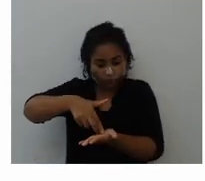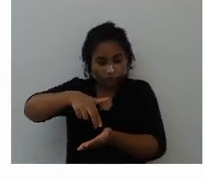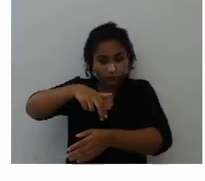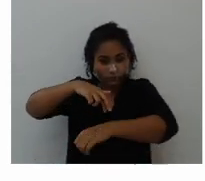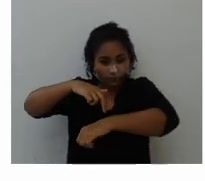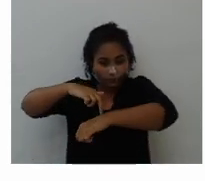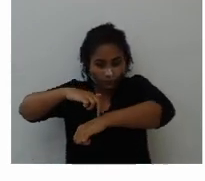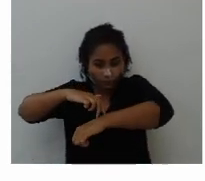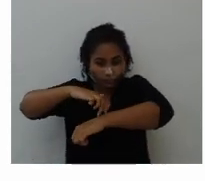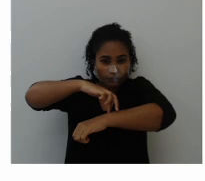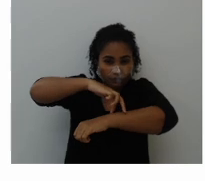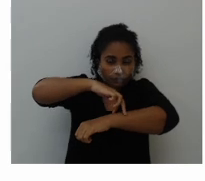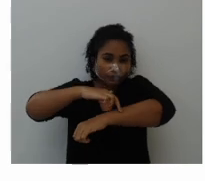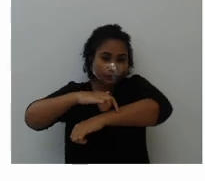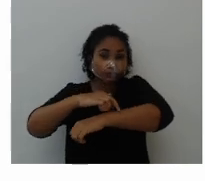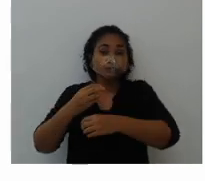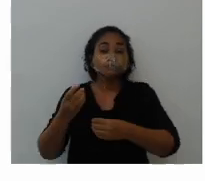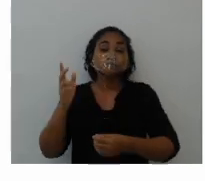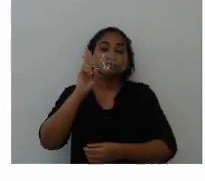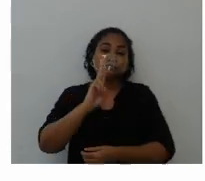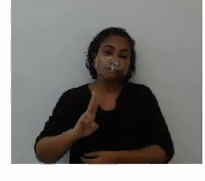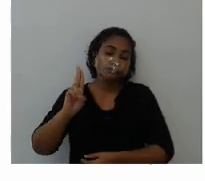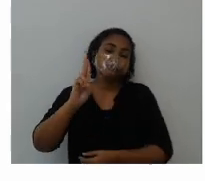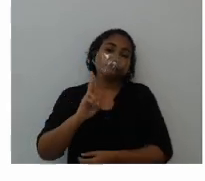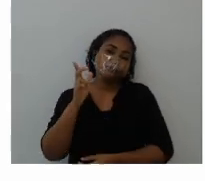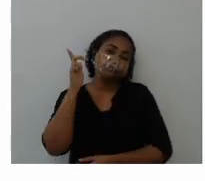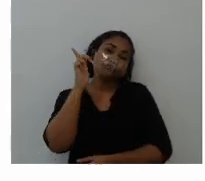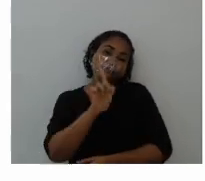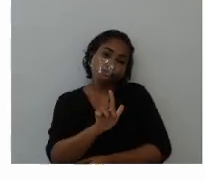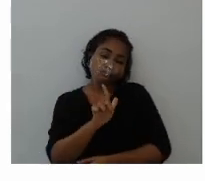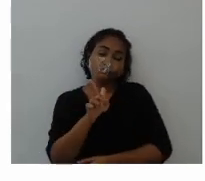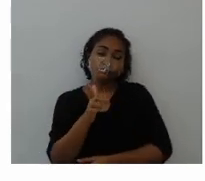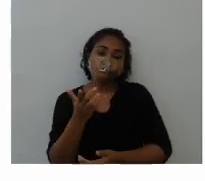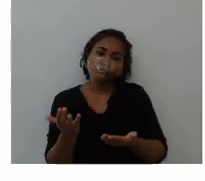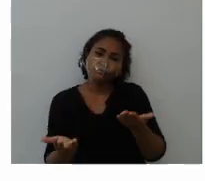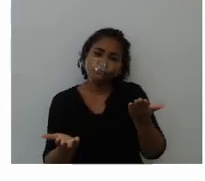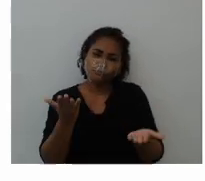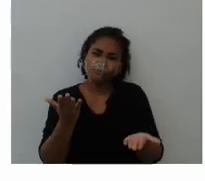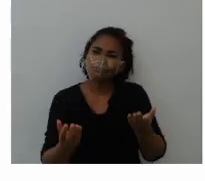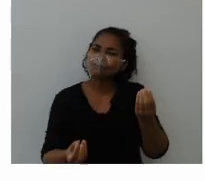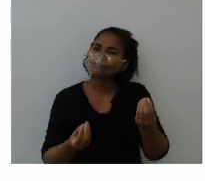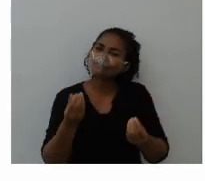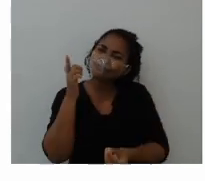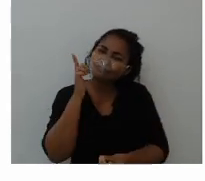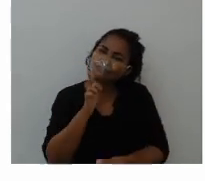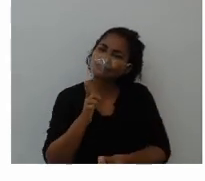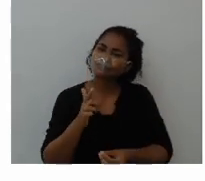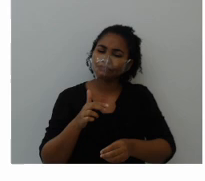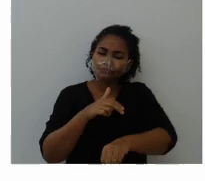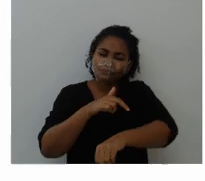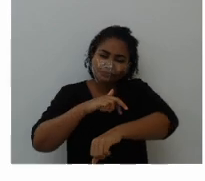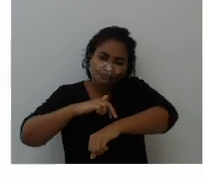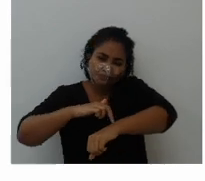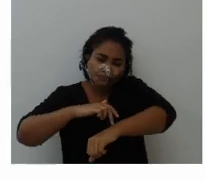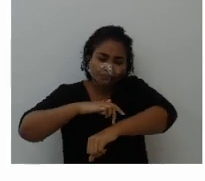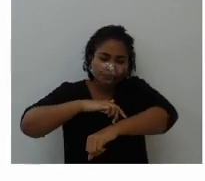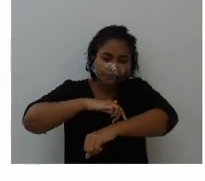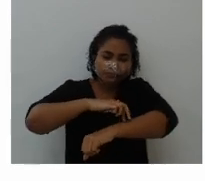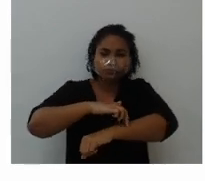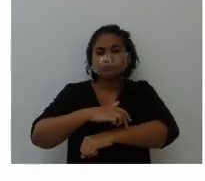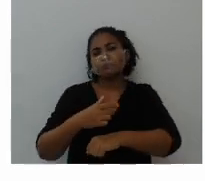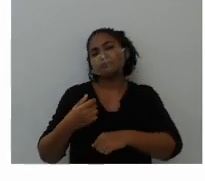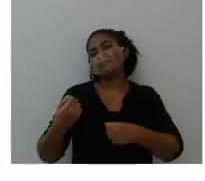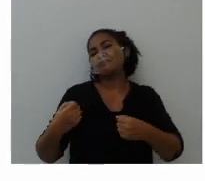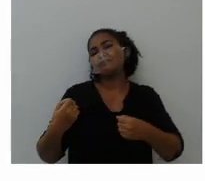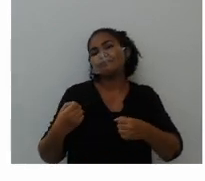utilizando a imagem de uma corda bamba para ter o equilíbrio. Ou seja, como é que a pessoa consegue andar numa corda dessa? E por que ele